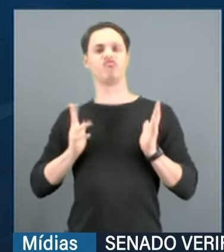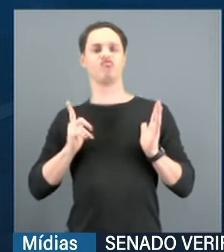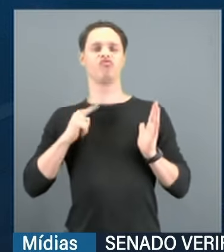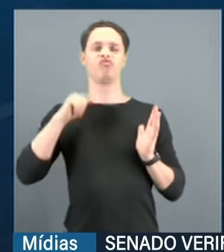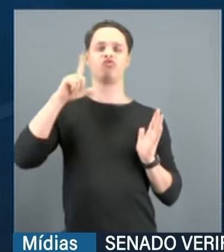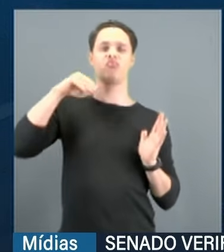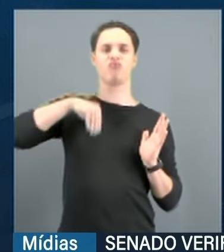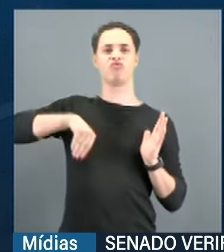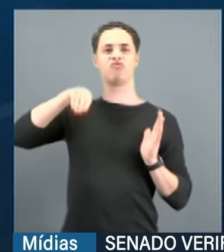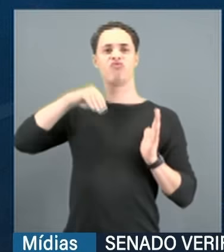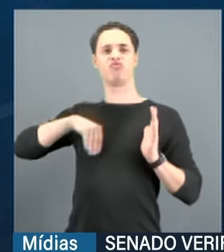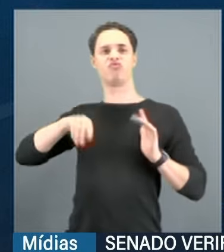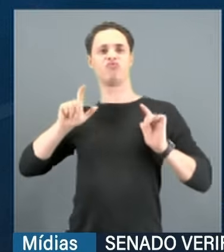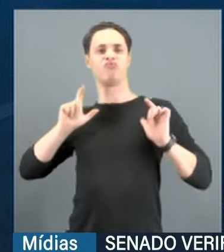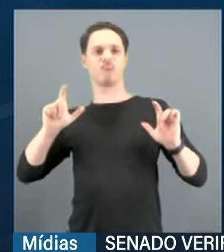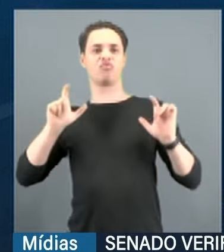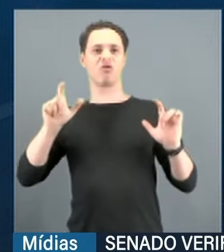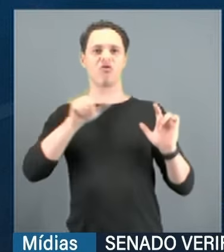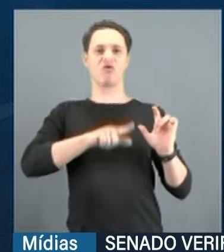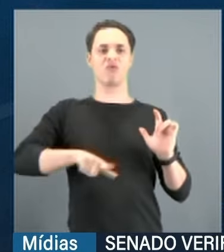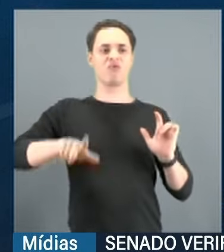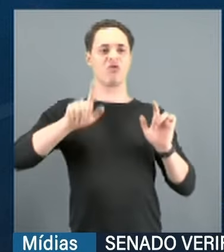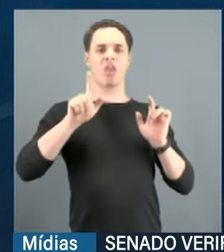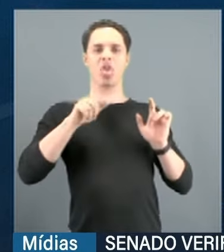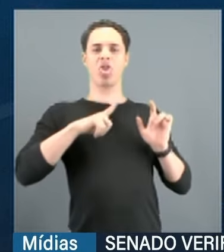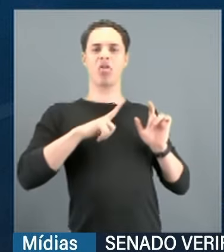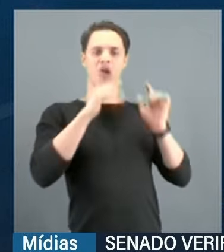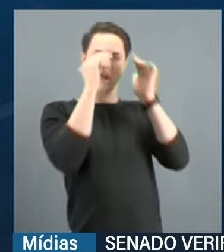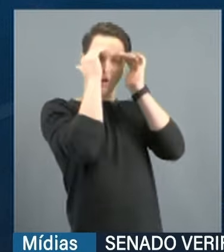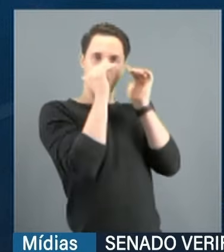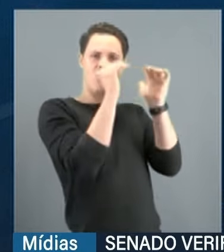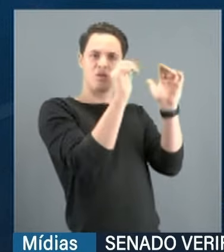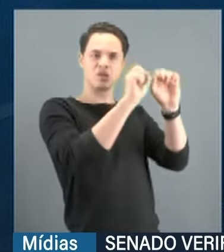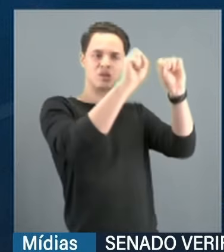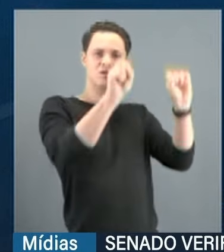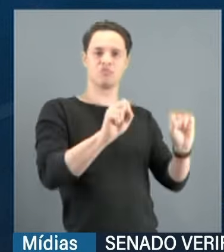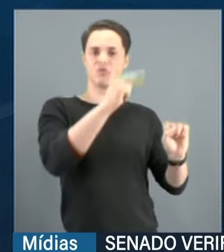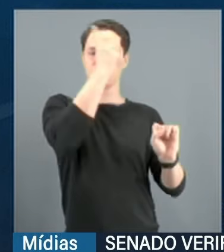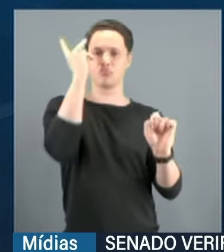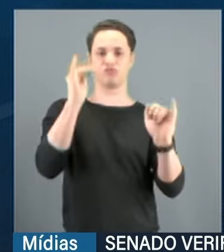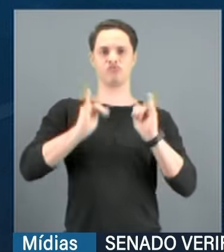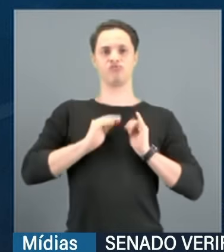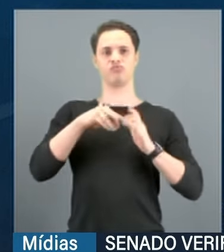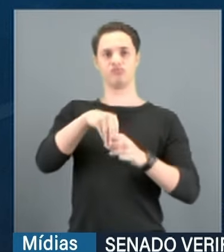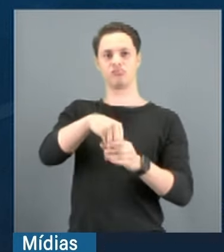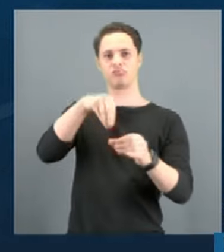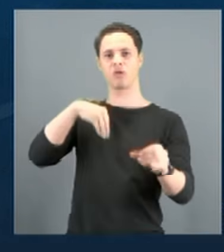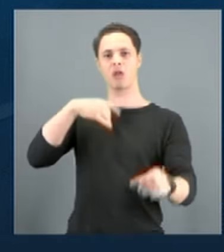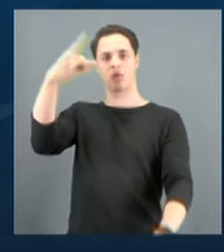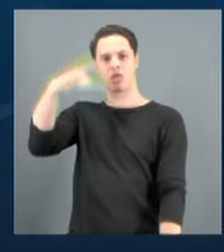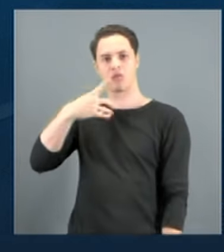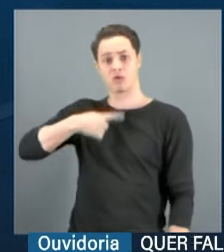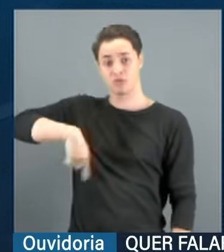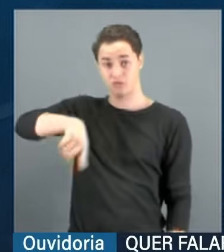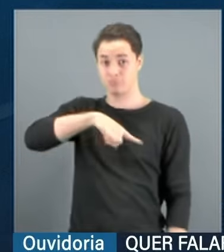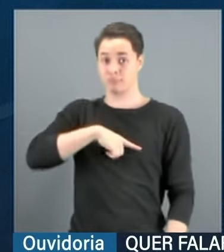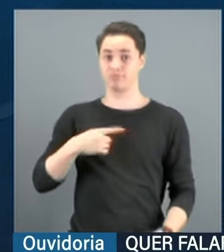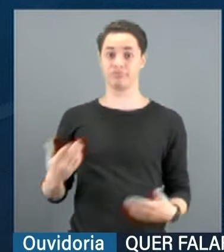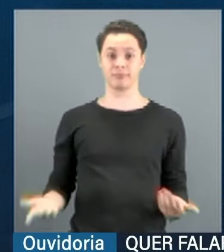salário expressivo, se dobram ao sistema, estão omissos às nossas causas.